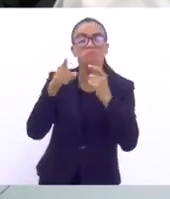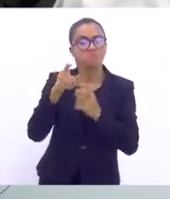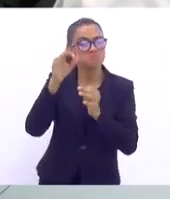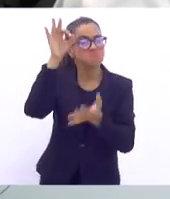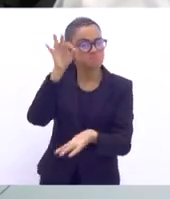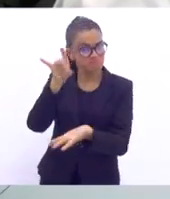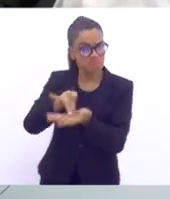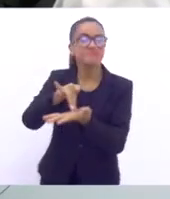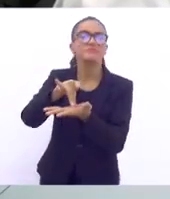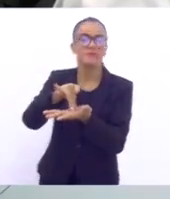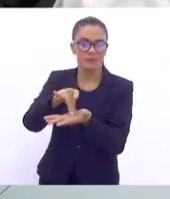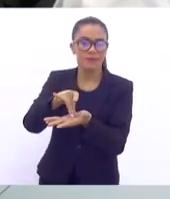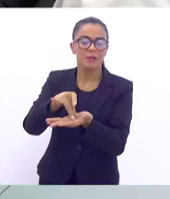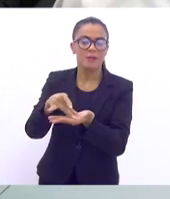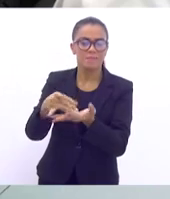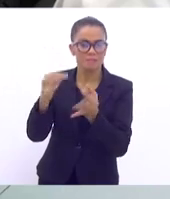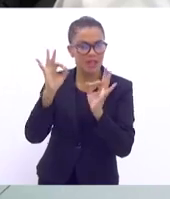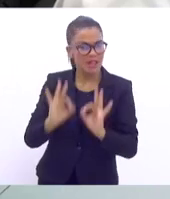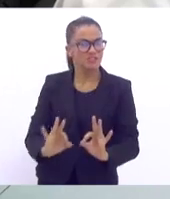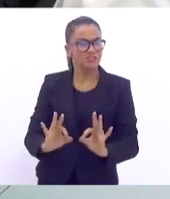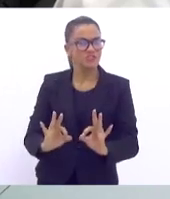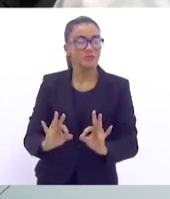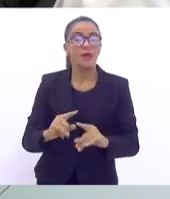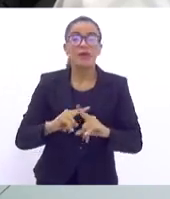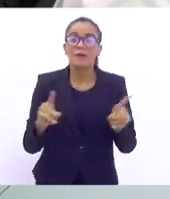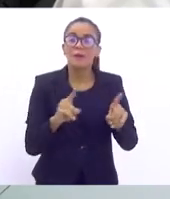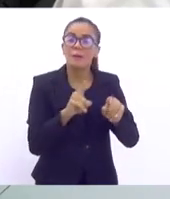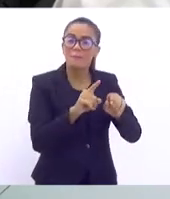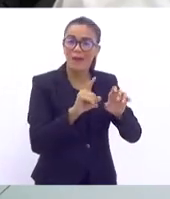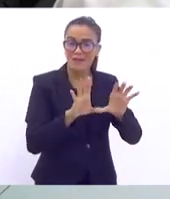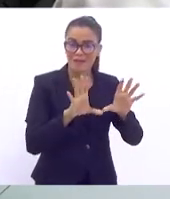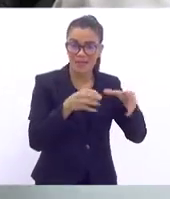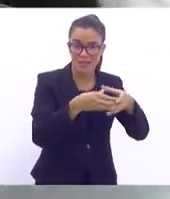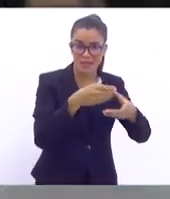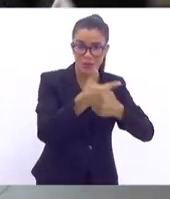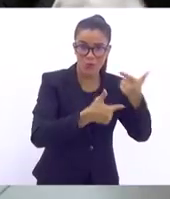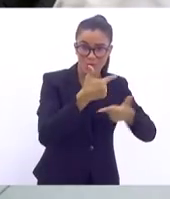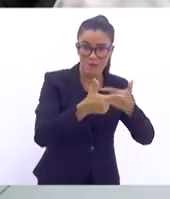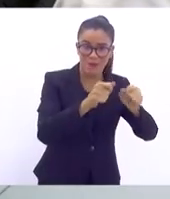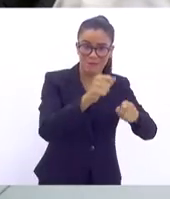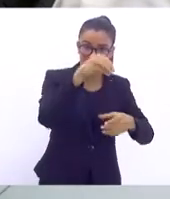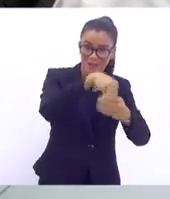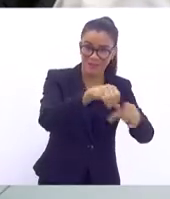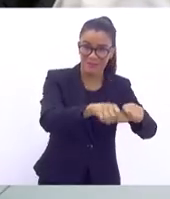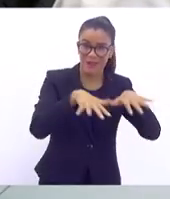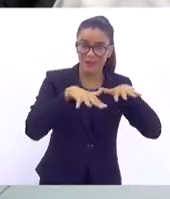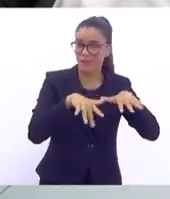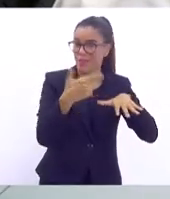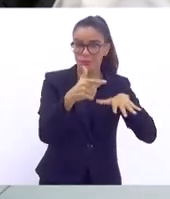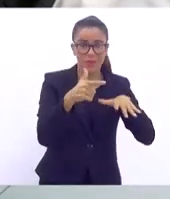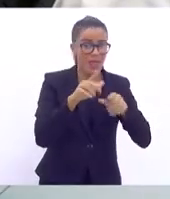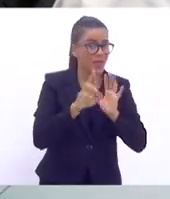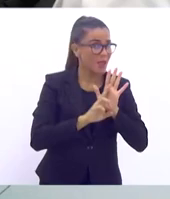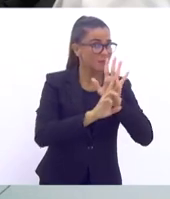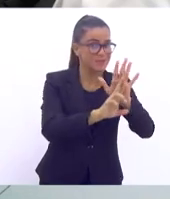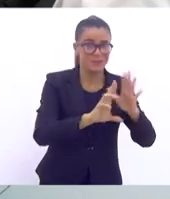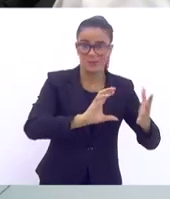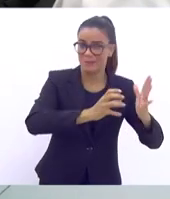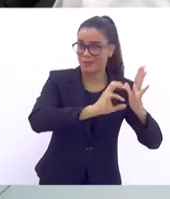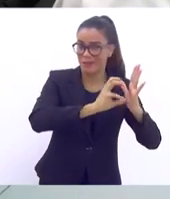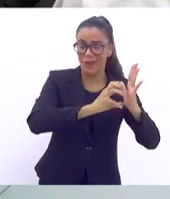né as diferentes parlamentares elas não têm caráter de representação partidária pelo contrário Elas têm como